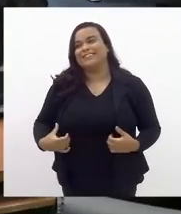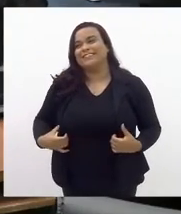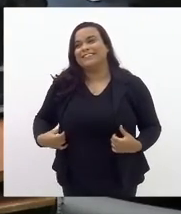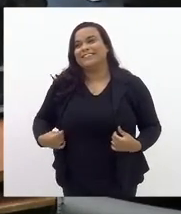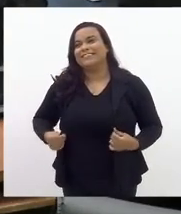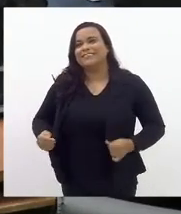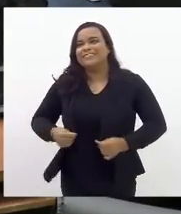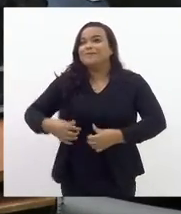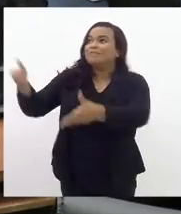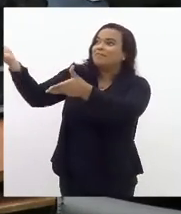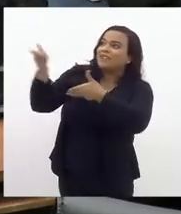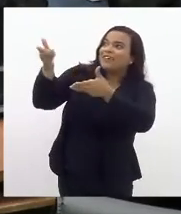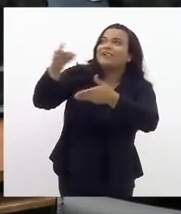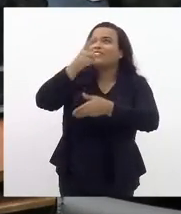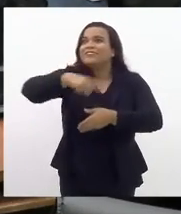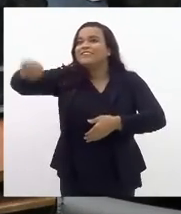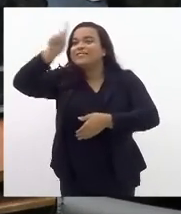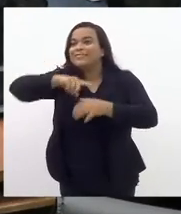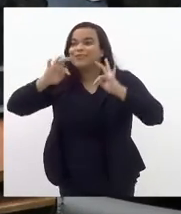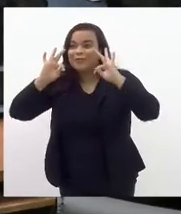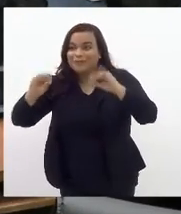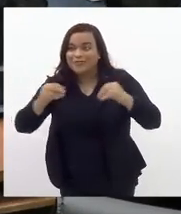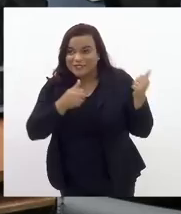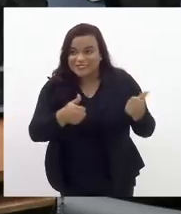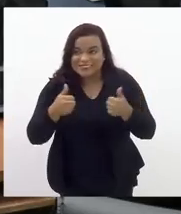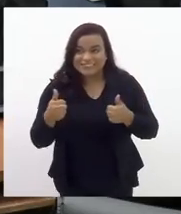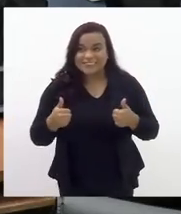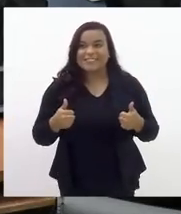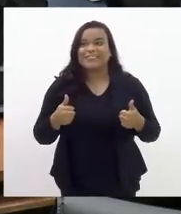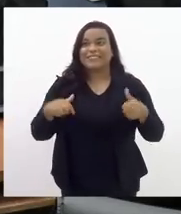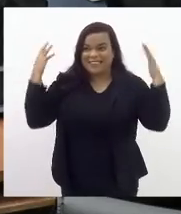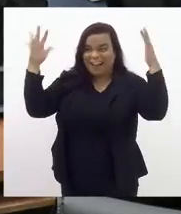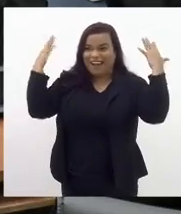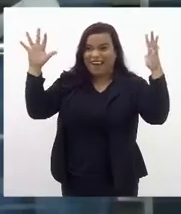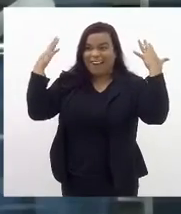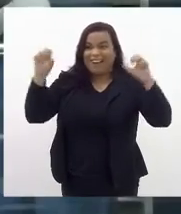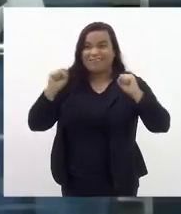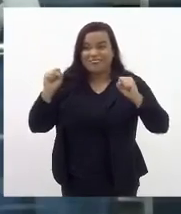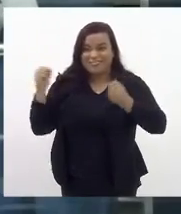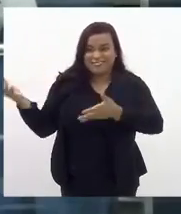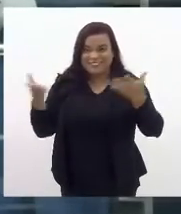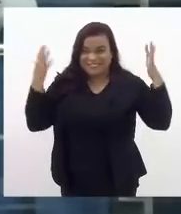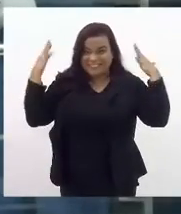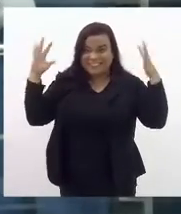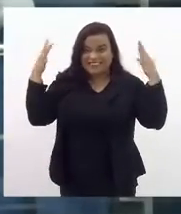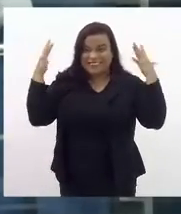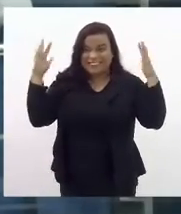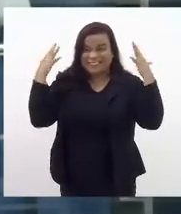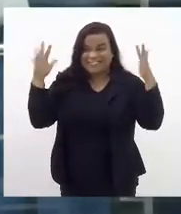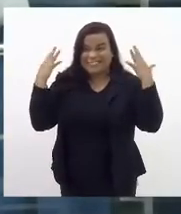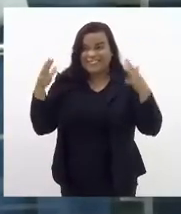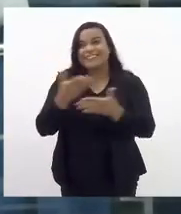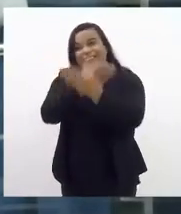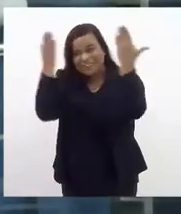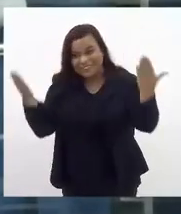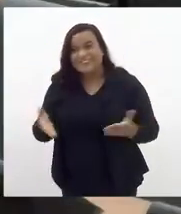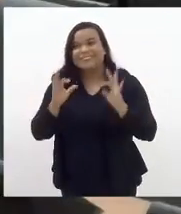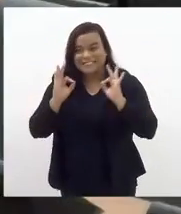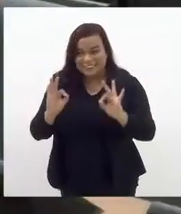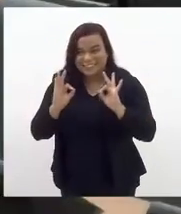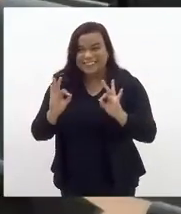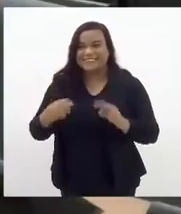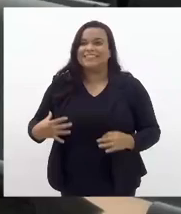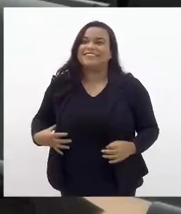Sejam muito bem-vindos todos os alunos. Pode bater palma, pode se manifestar. É para vocês mesmos.